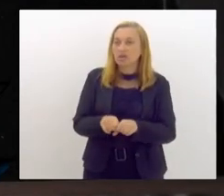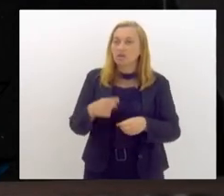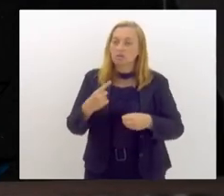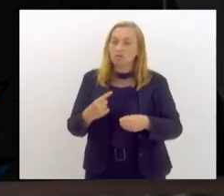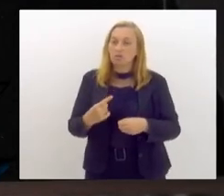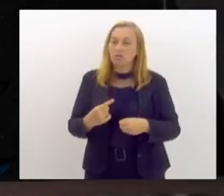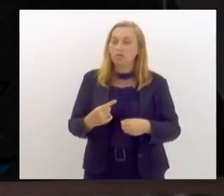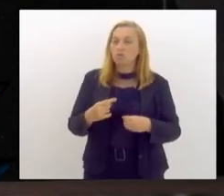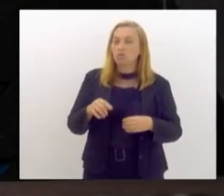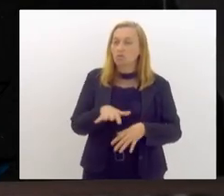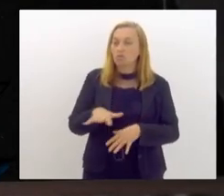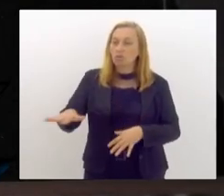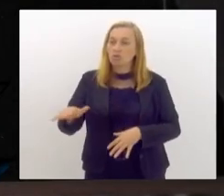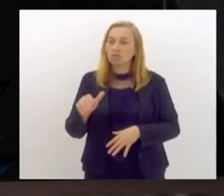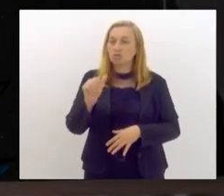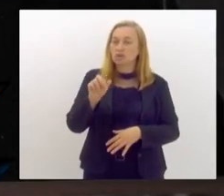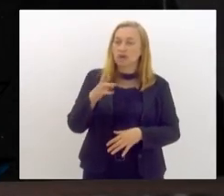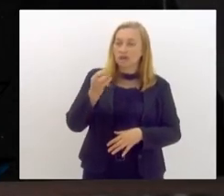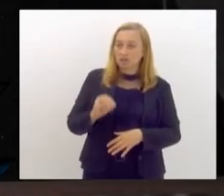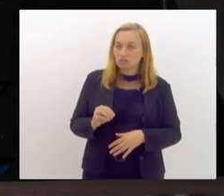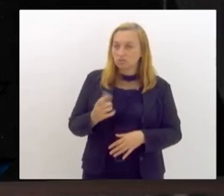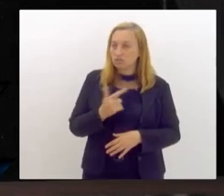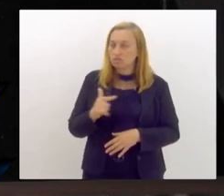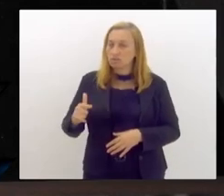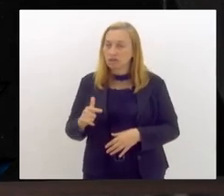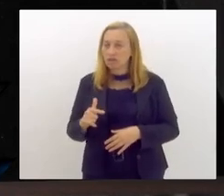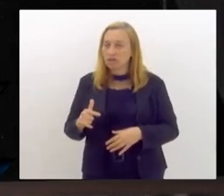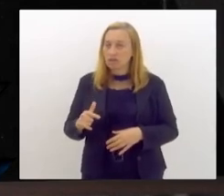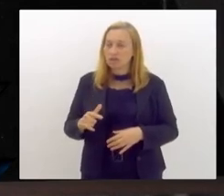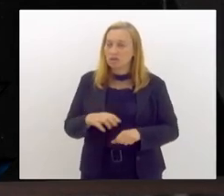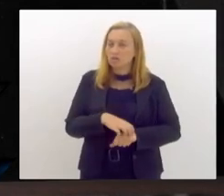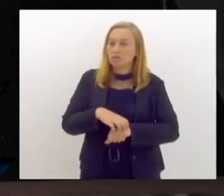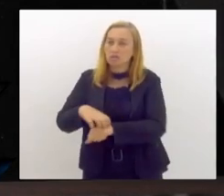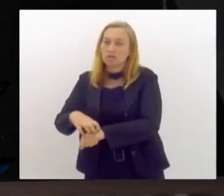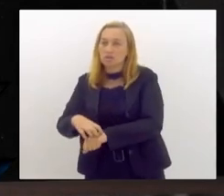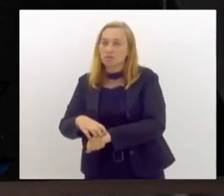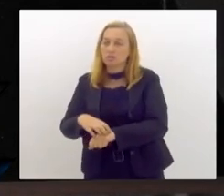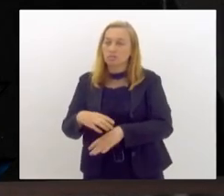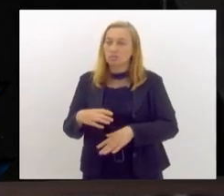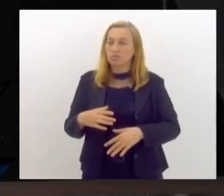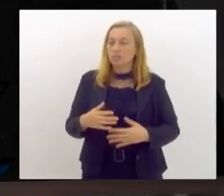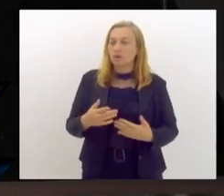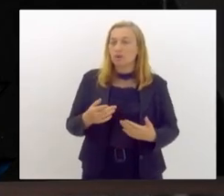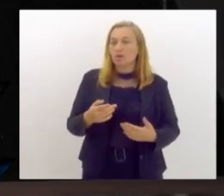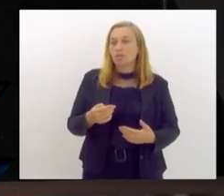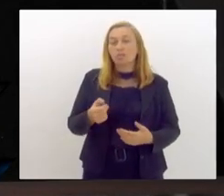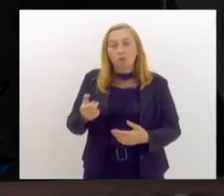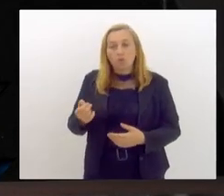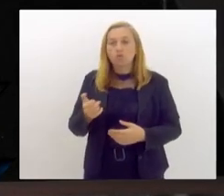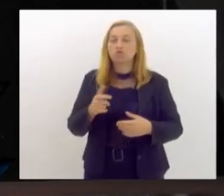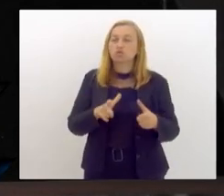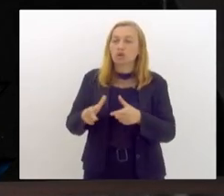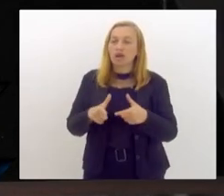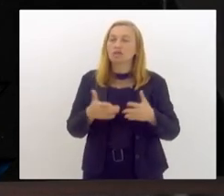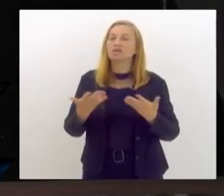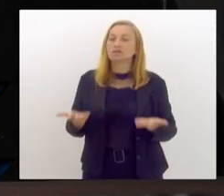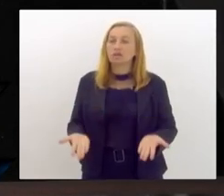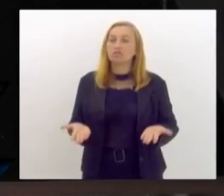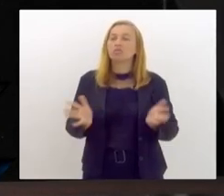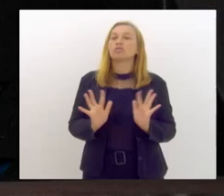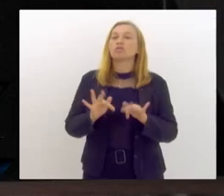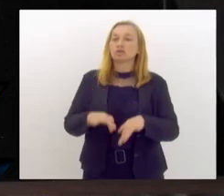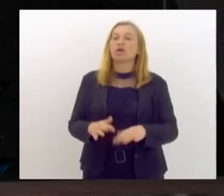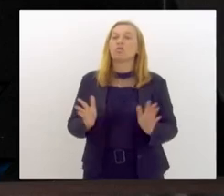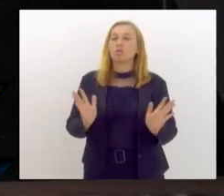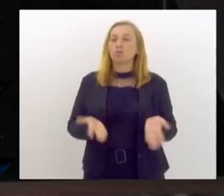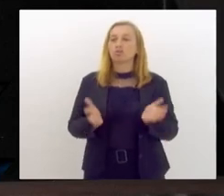não há ligação nem para o centro de São Gonçalo e muito menos para Alcântara. Então, nós conseguimos hoje dar um ponto final.